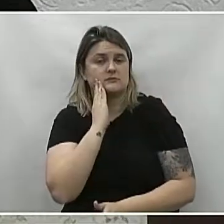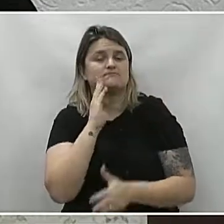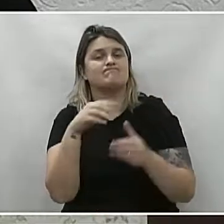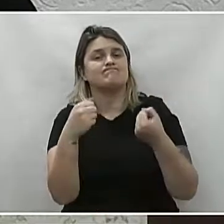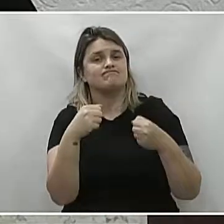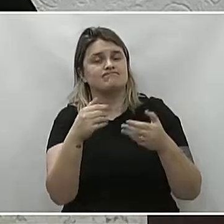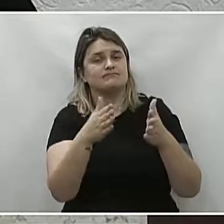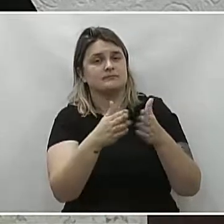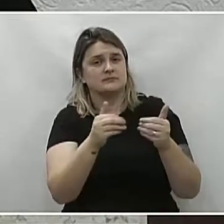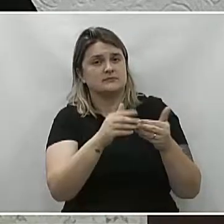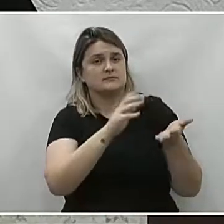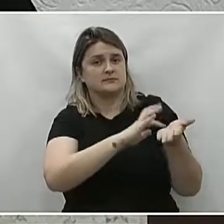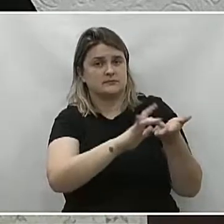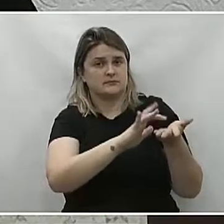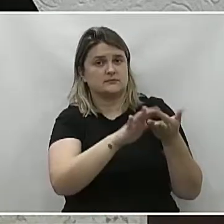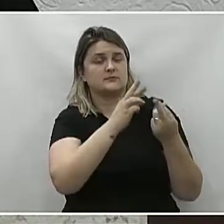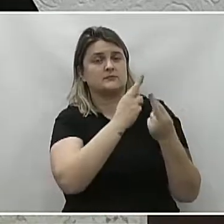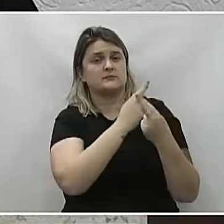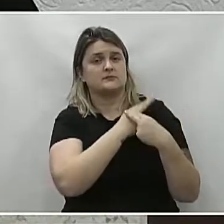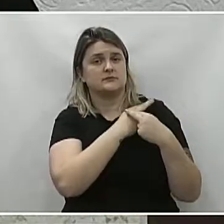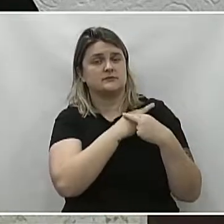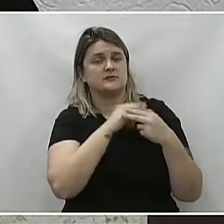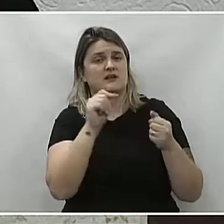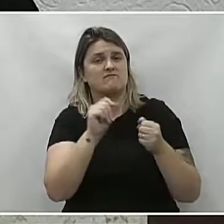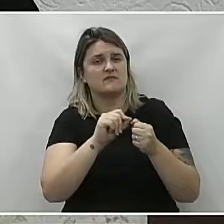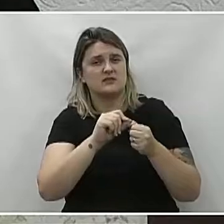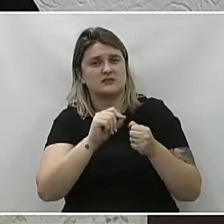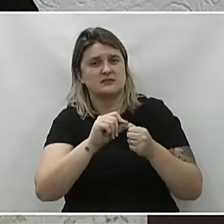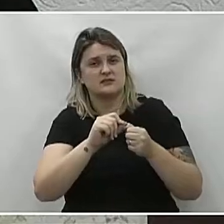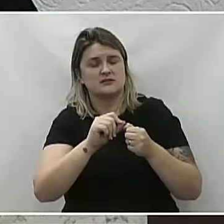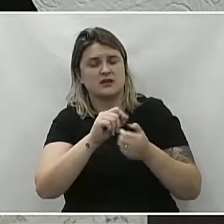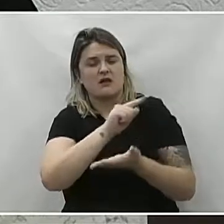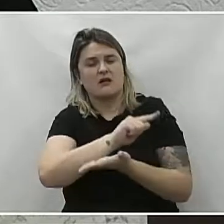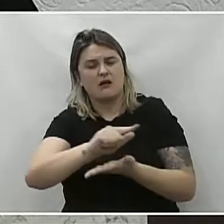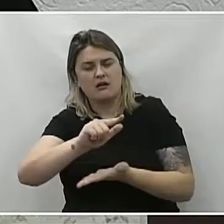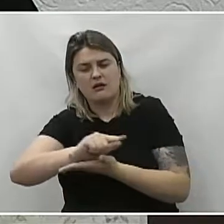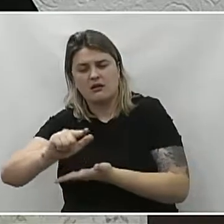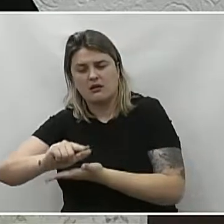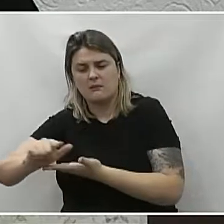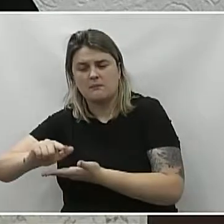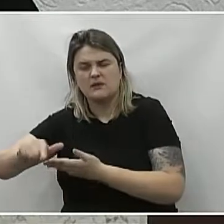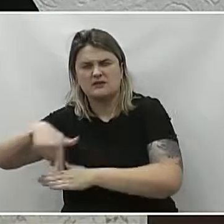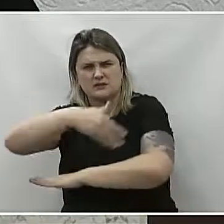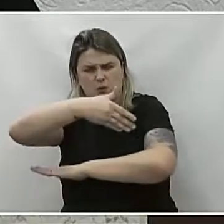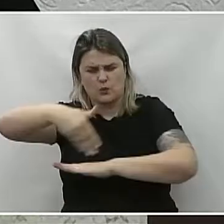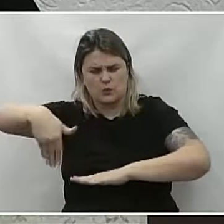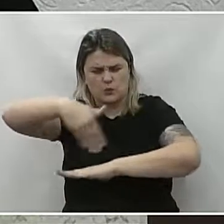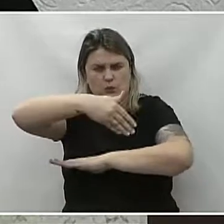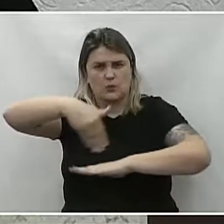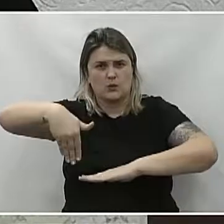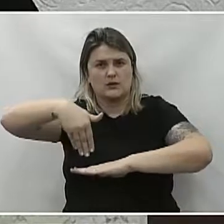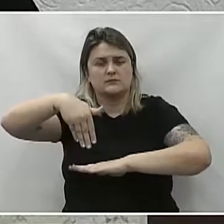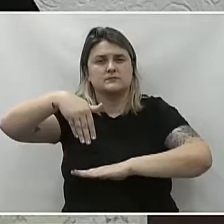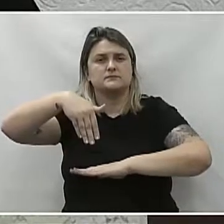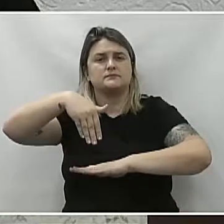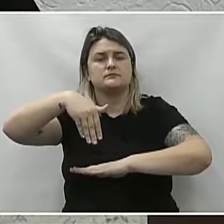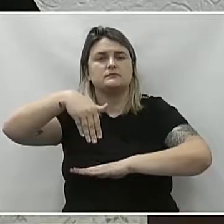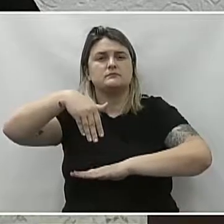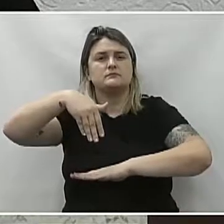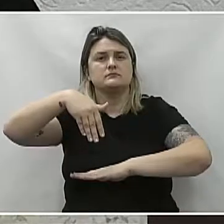que solicite à secretaria competente que seja efetuado a limpeza da valeta existente na